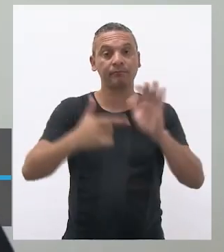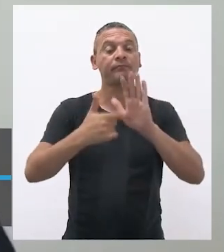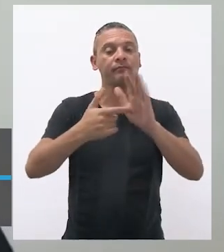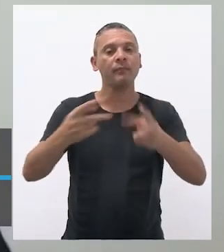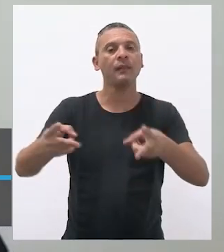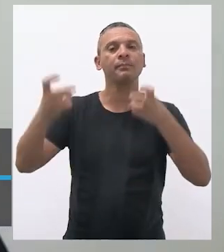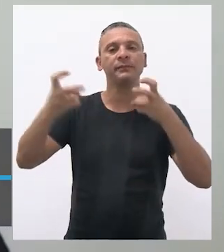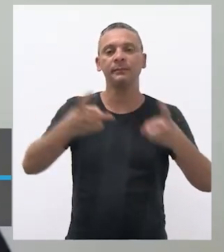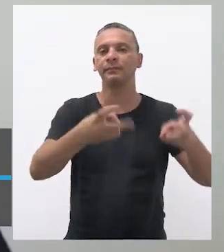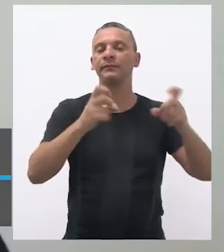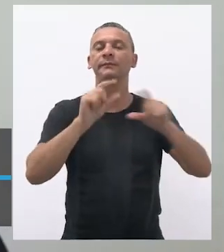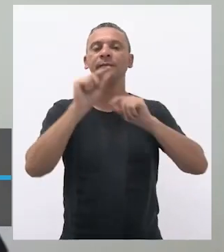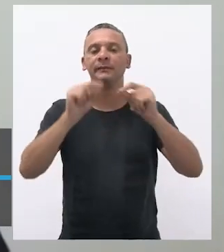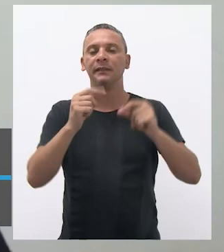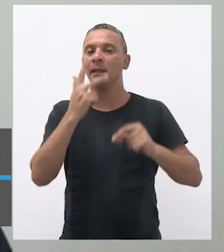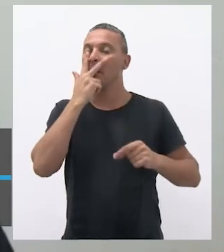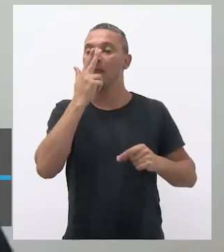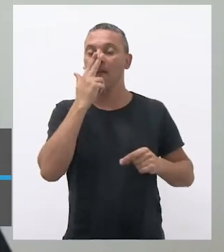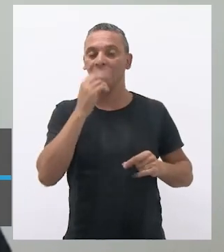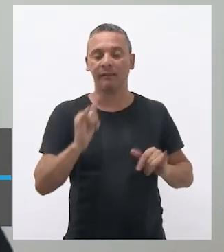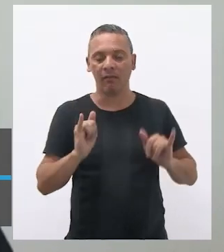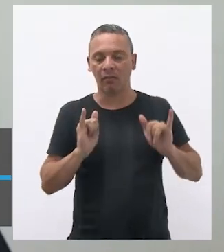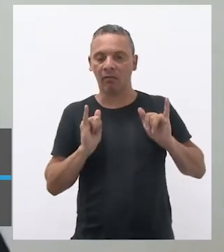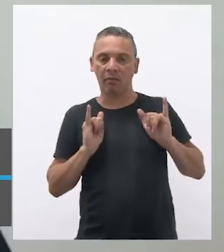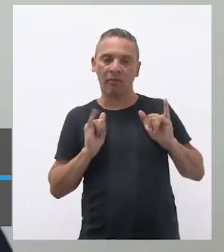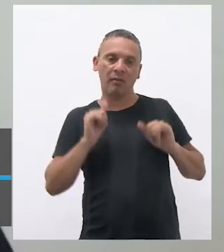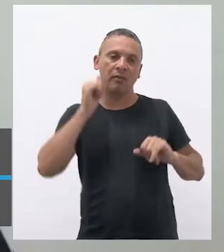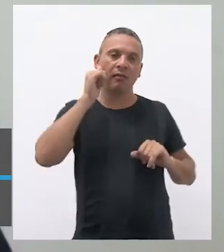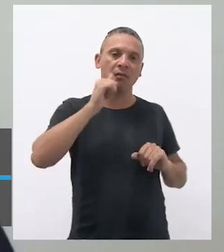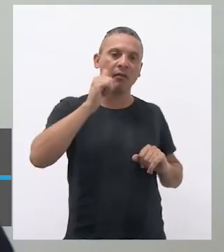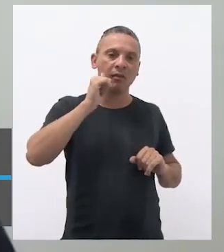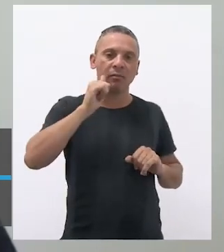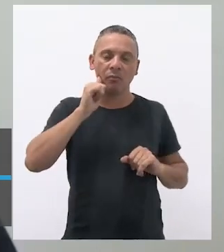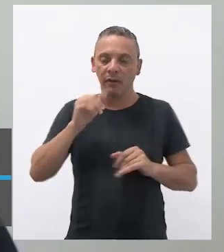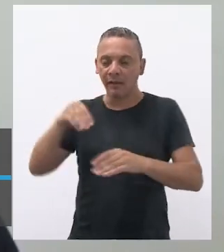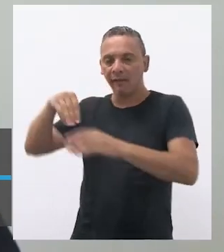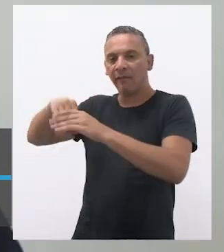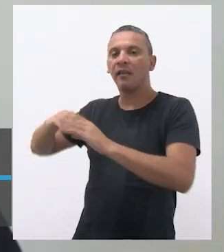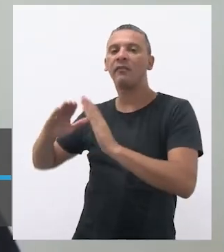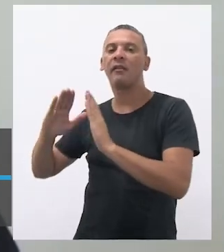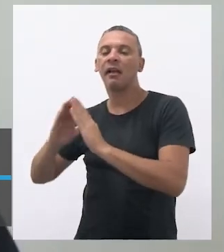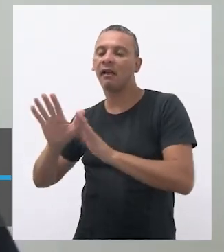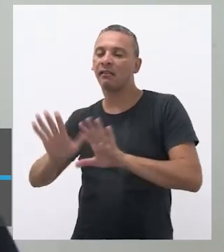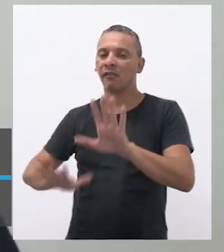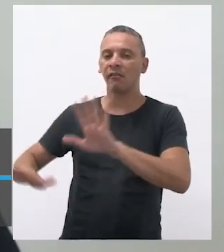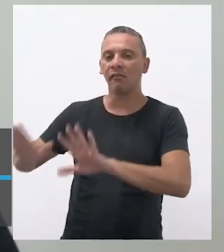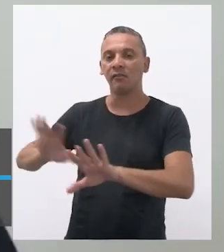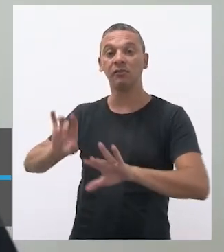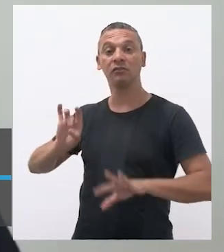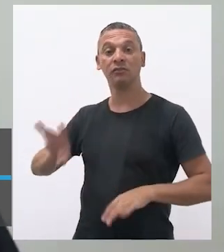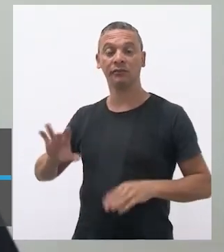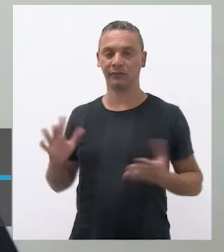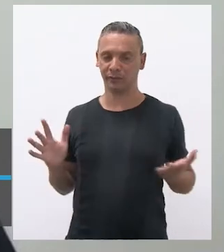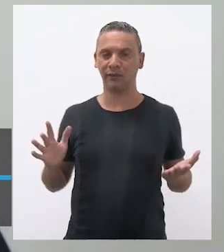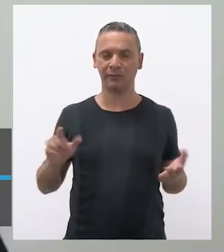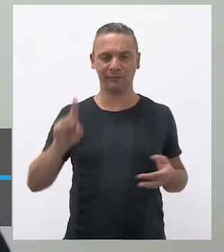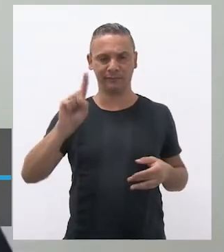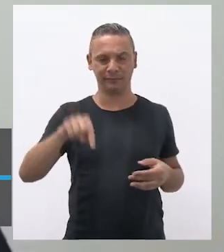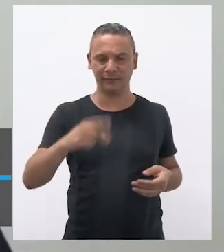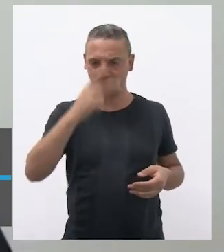percebidas como passivas, recatadas, voltadas à questão doméstica, né, em que se espera que